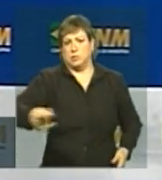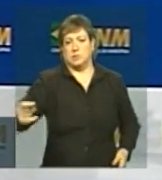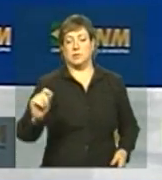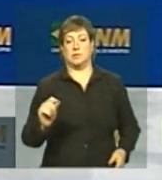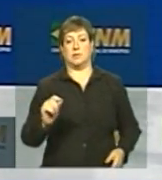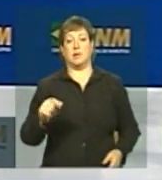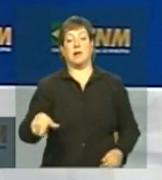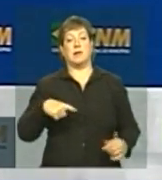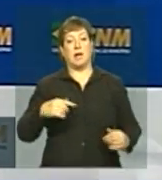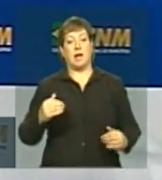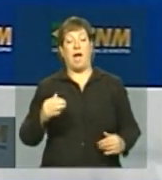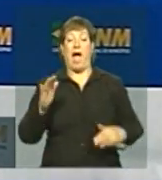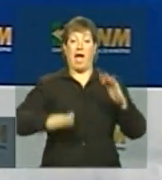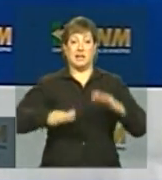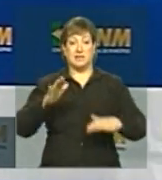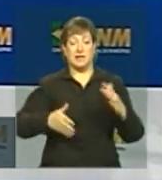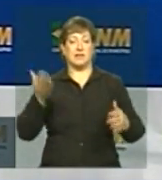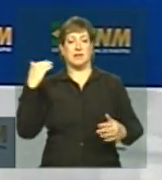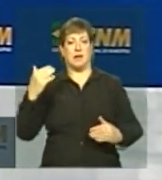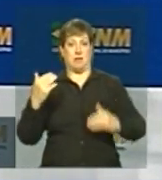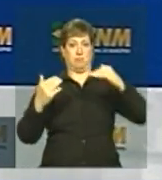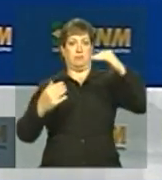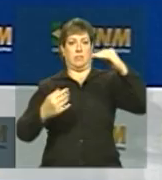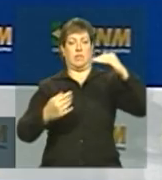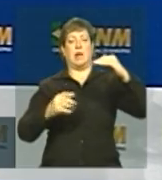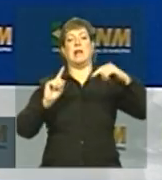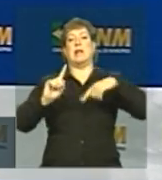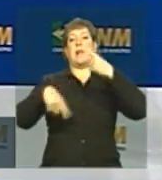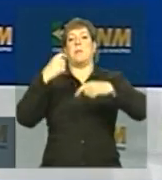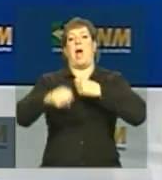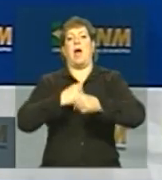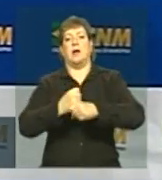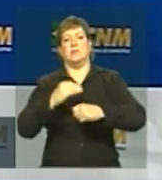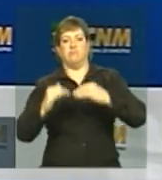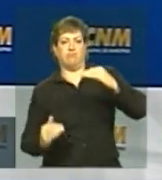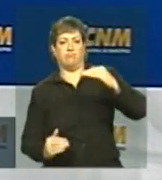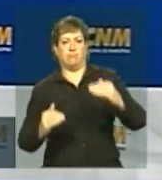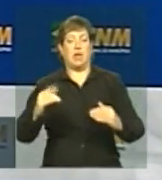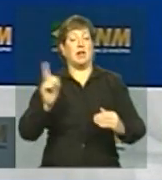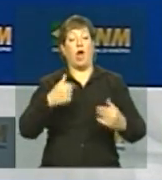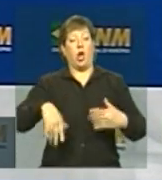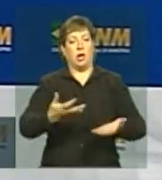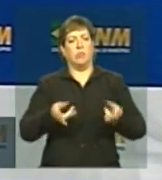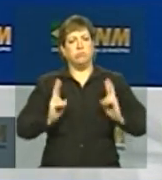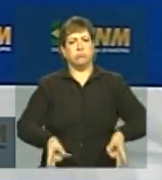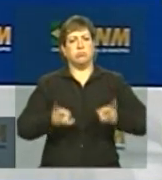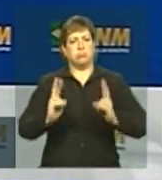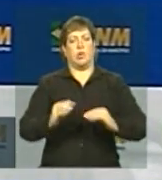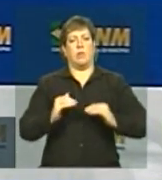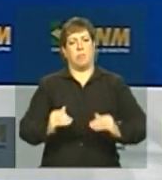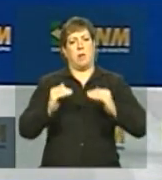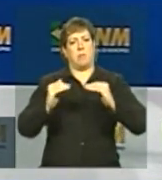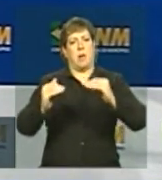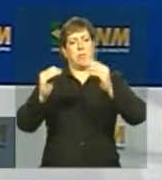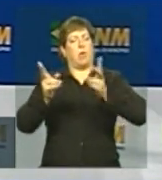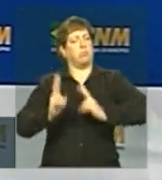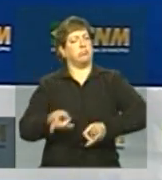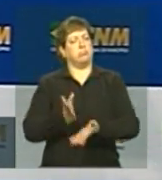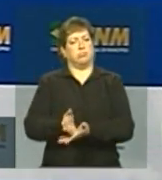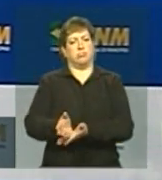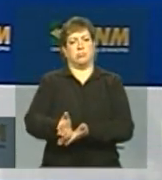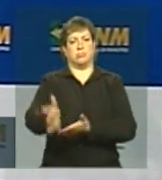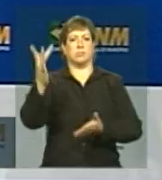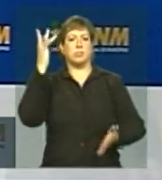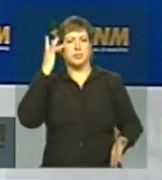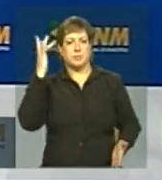seja, cresce um ano e não cresce no outro, não é isso que nós queremos um crescimento constante,